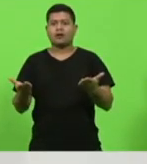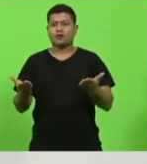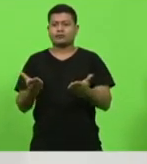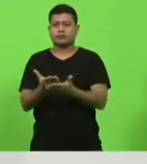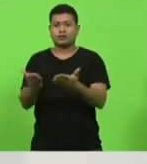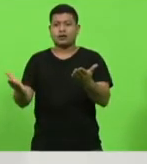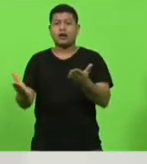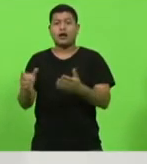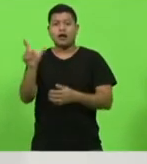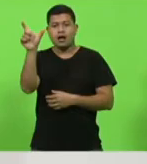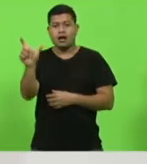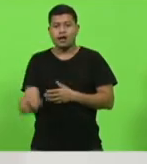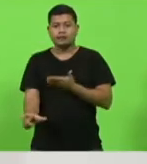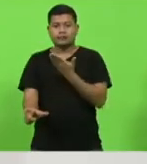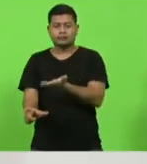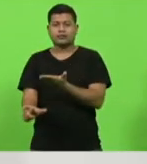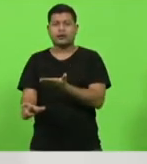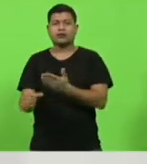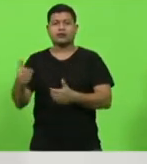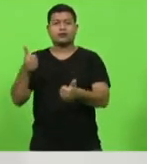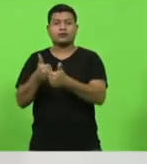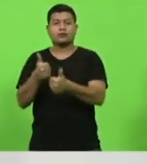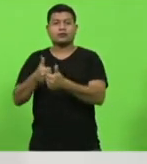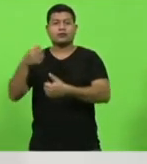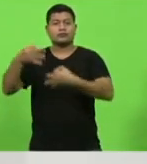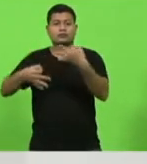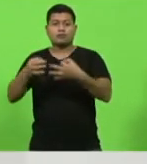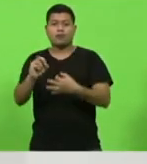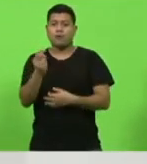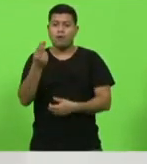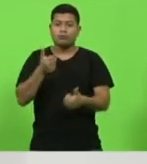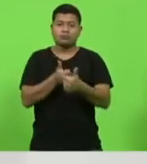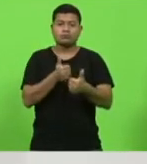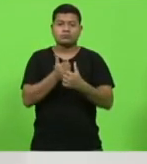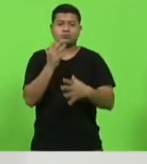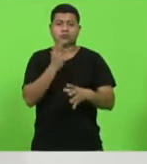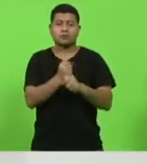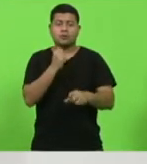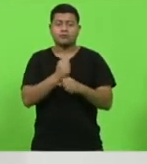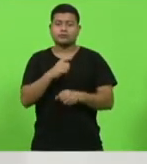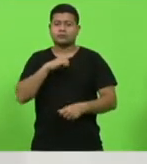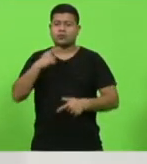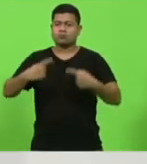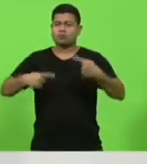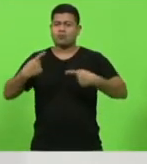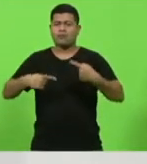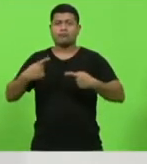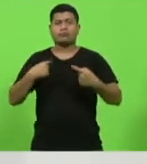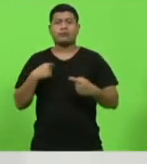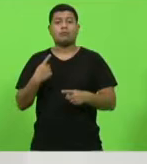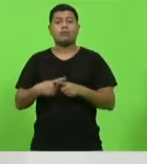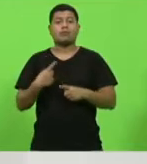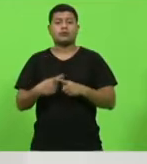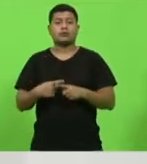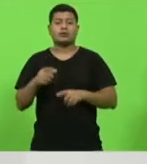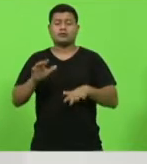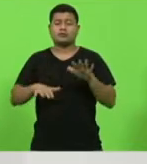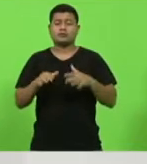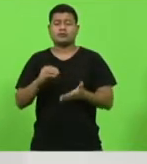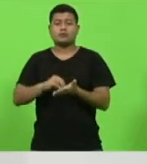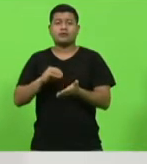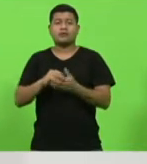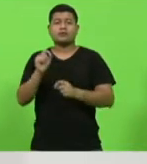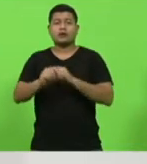no tribunal de justiça a uma discussão no Tribunal de Contas muito e muitas das vezes por falta de clareza